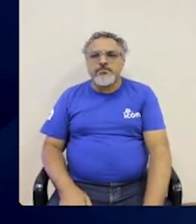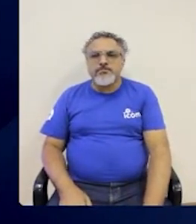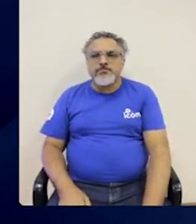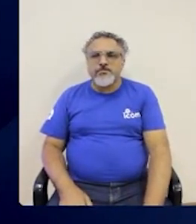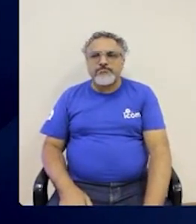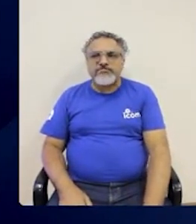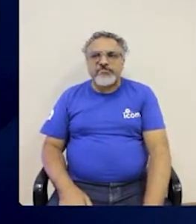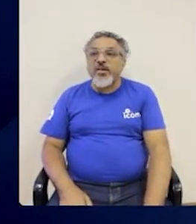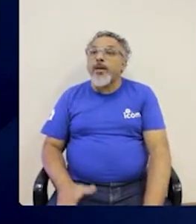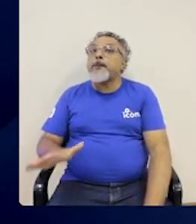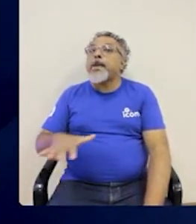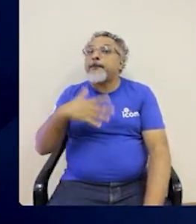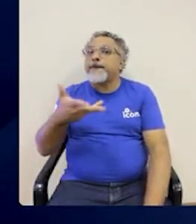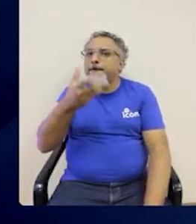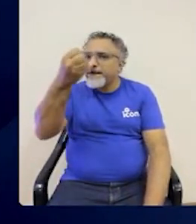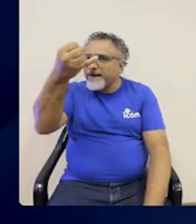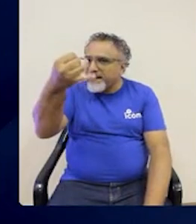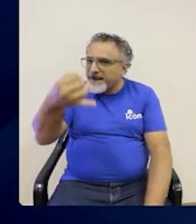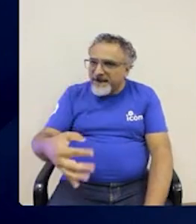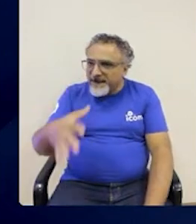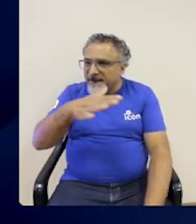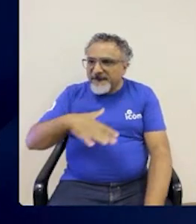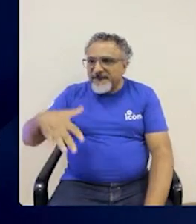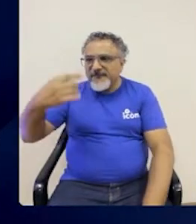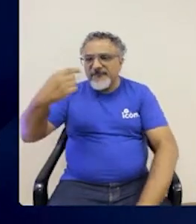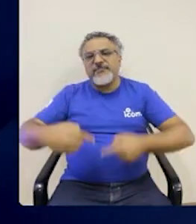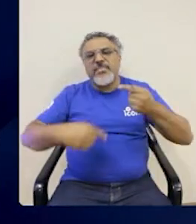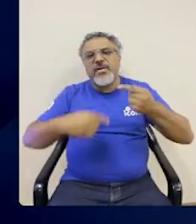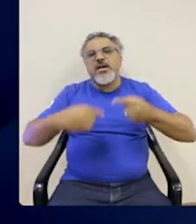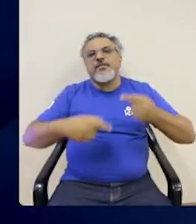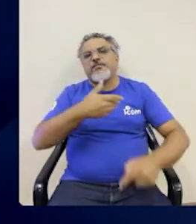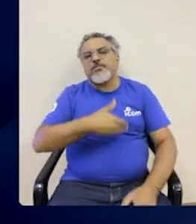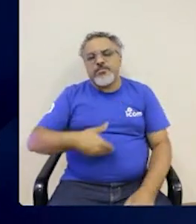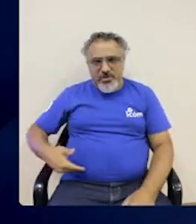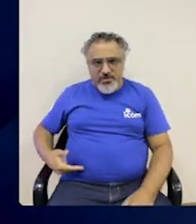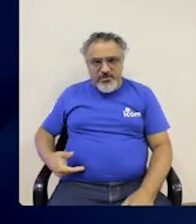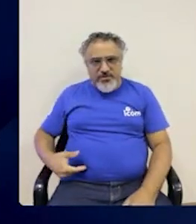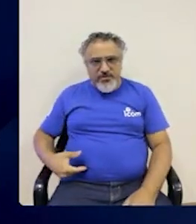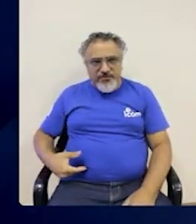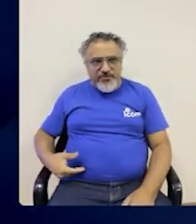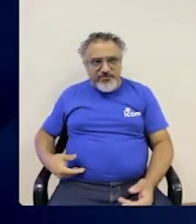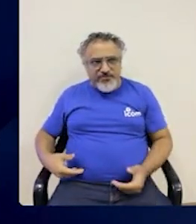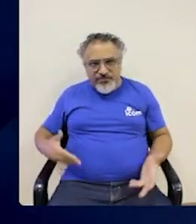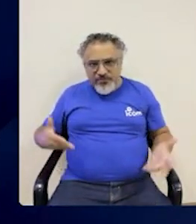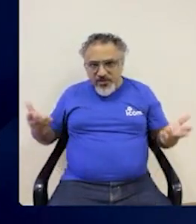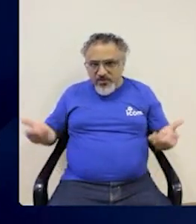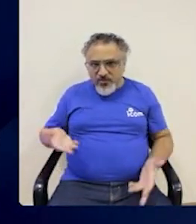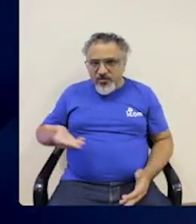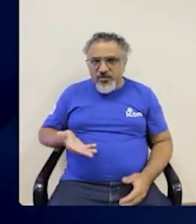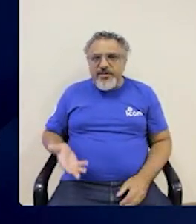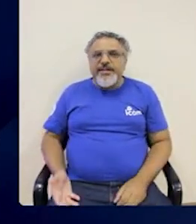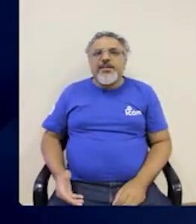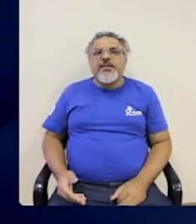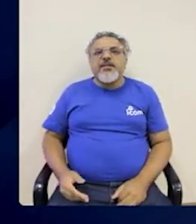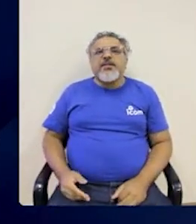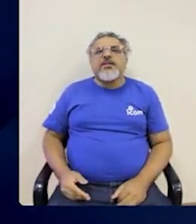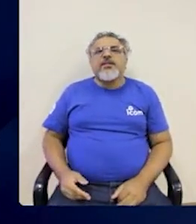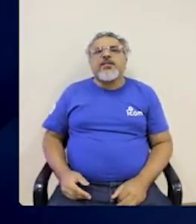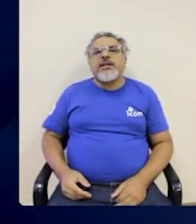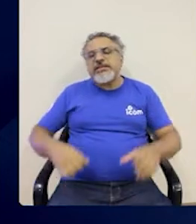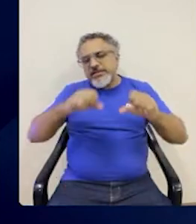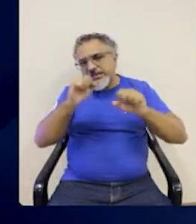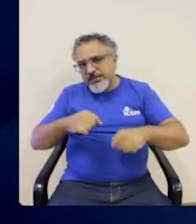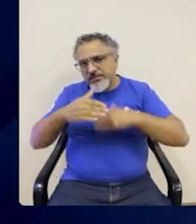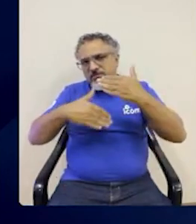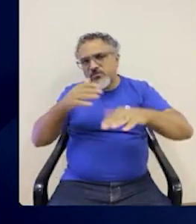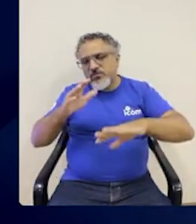E quando a gente fala, né, em intervenções e políticas públicas, até o momento a gente trouxe bastante de ferramentas